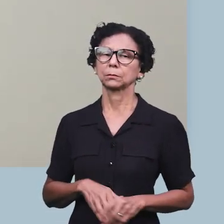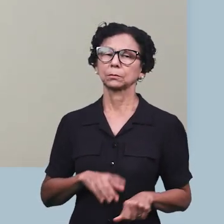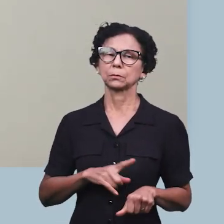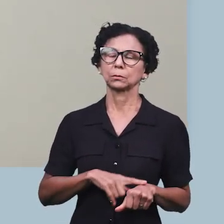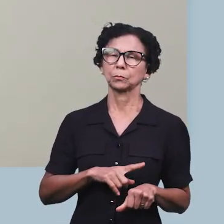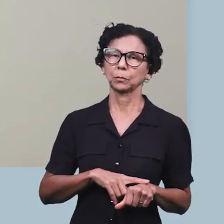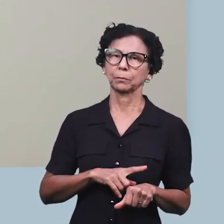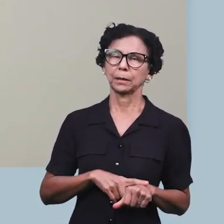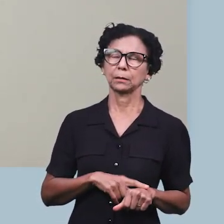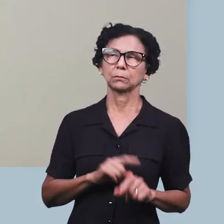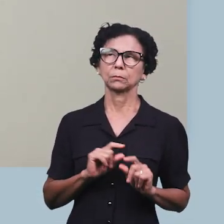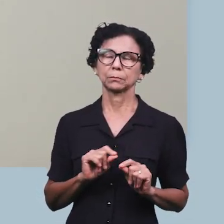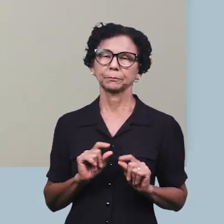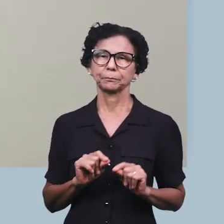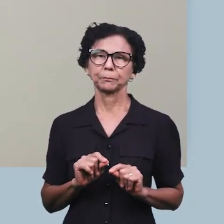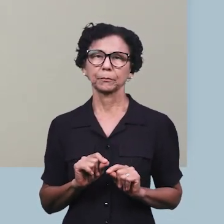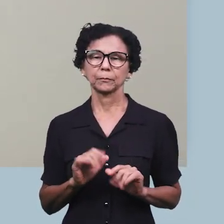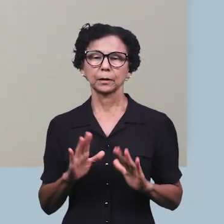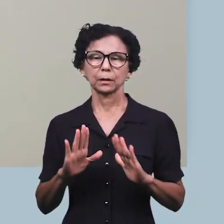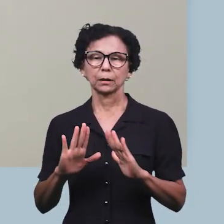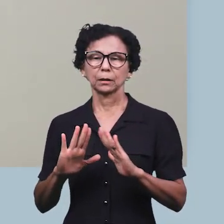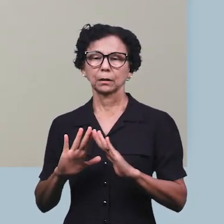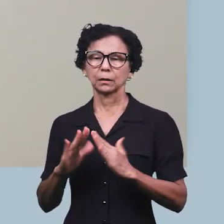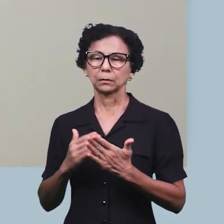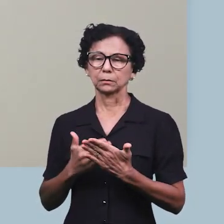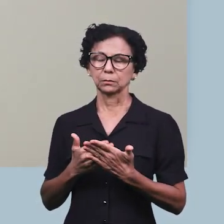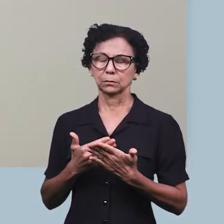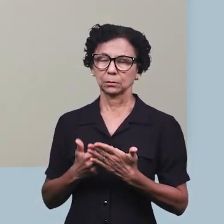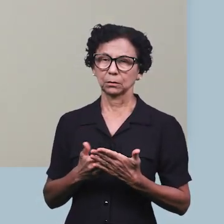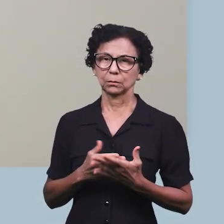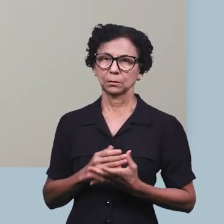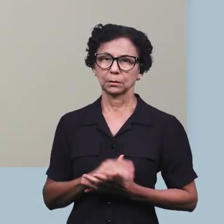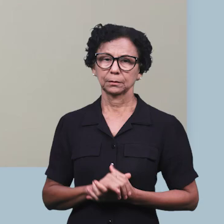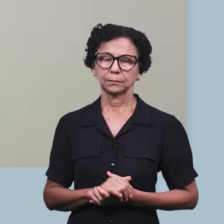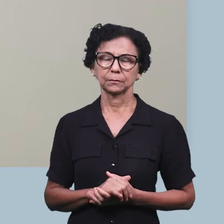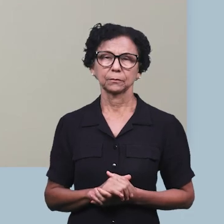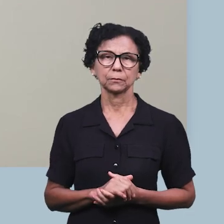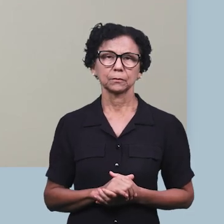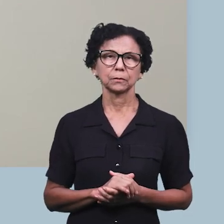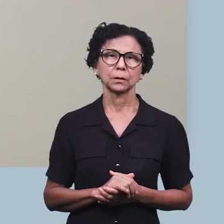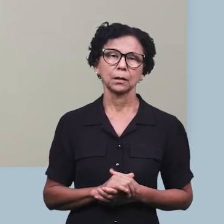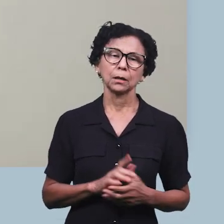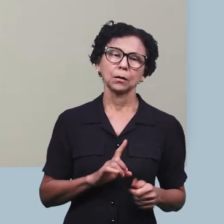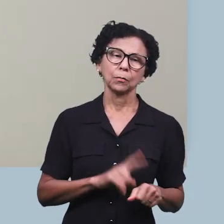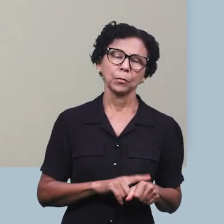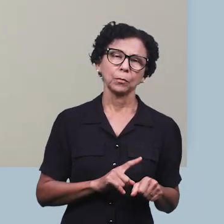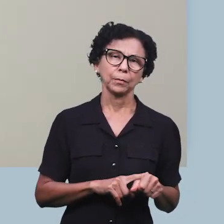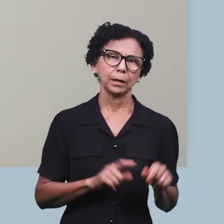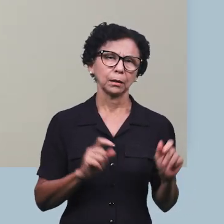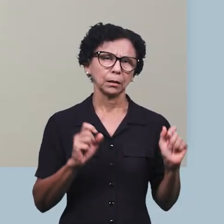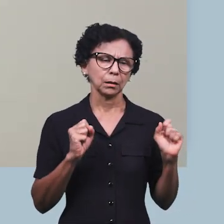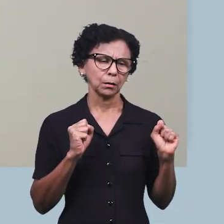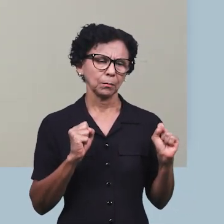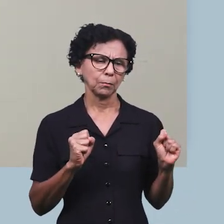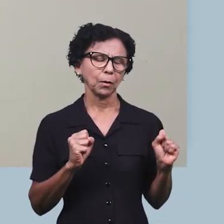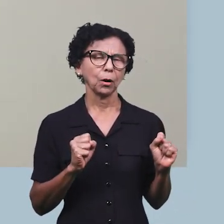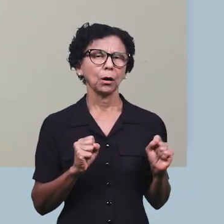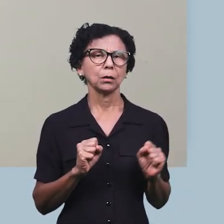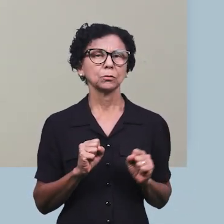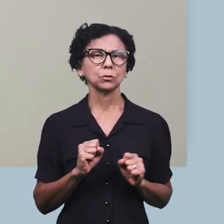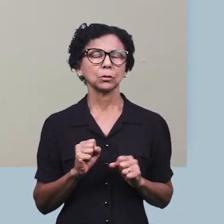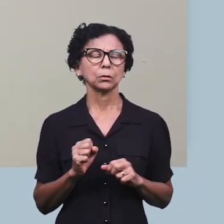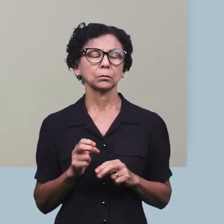momento exato dessa mediação na escola, qual é o momento de você ceder e qual é o momento de você meio